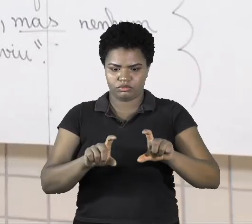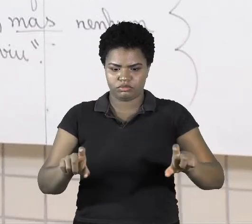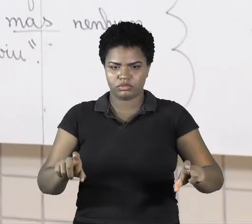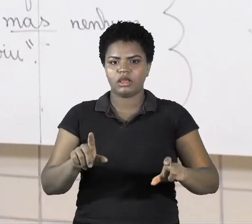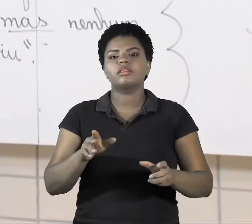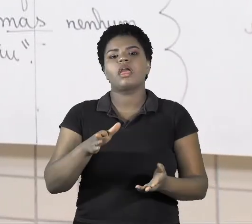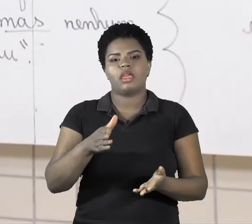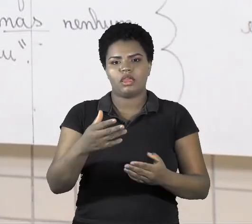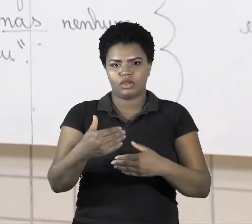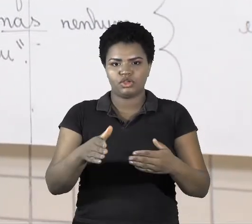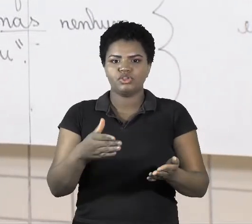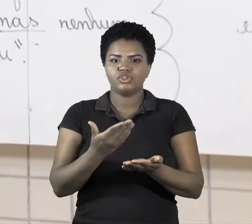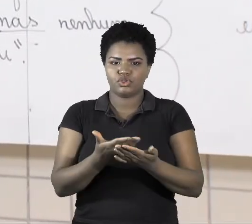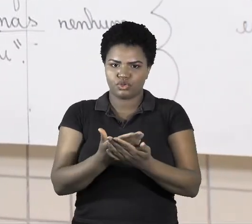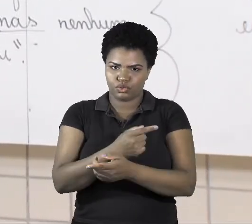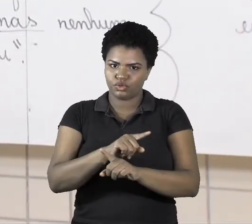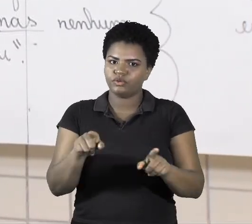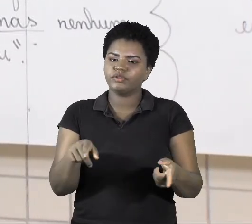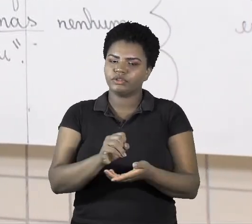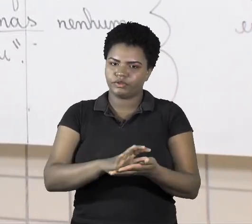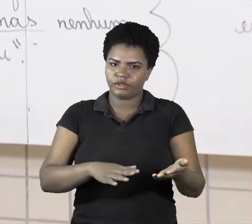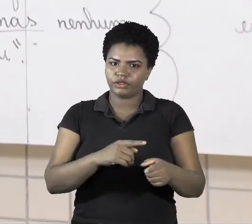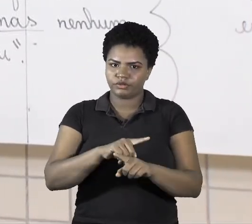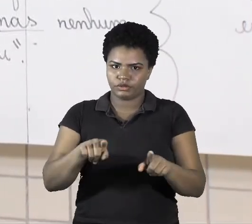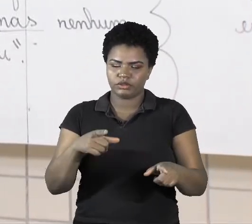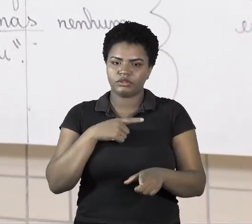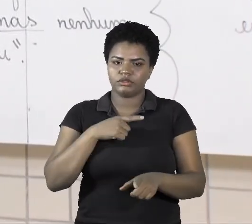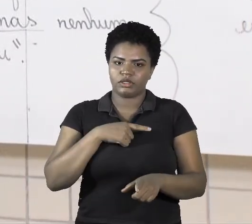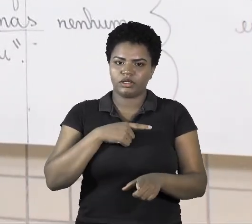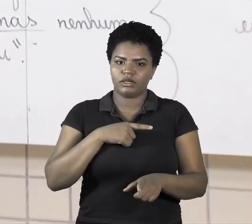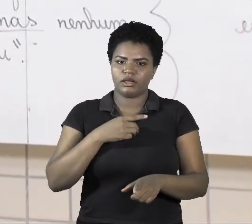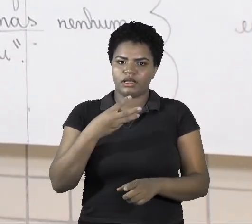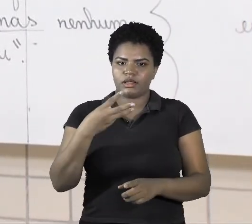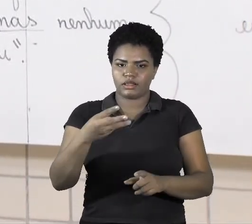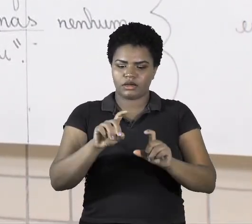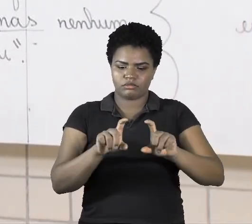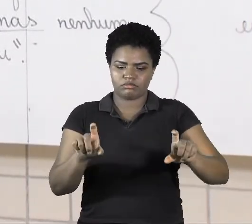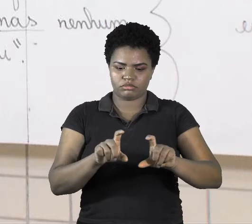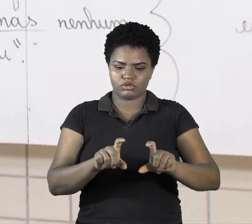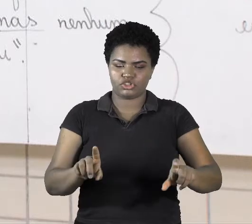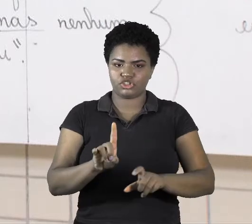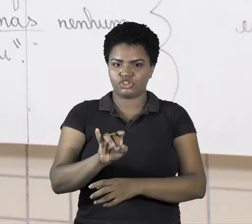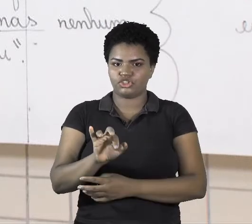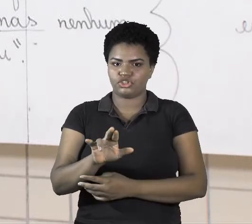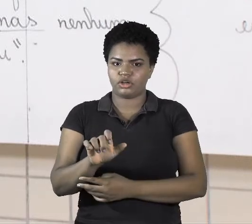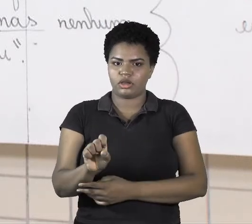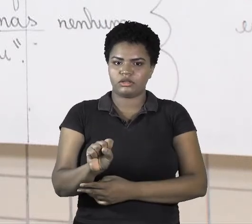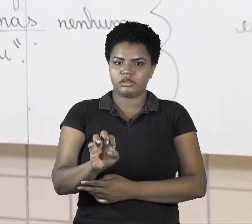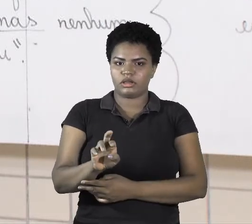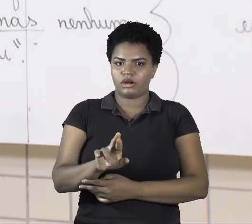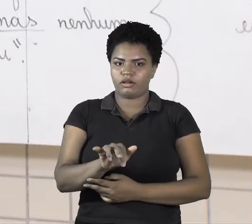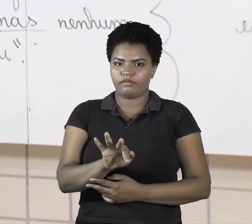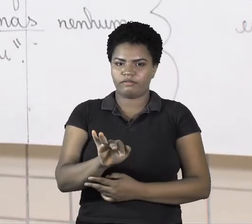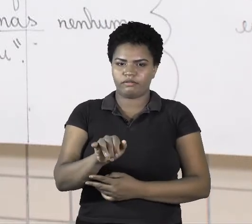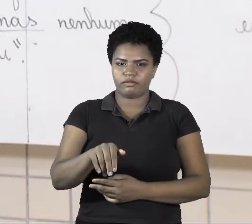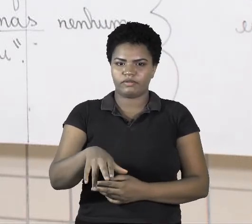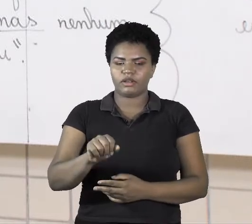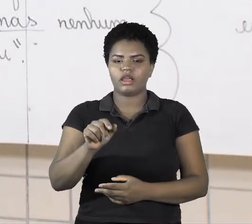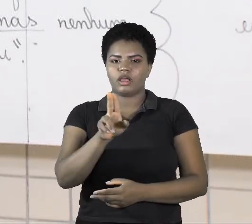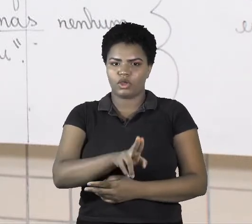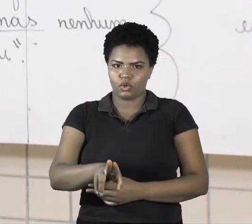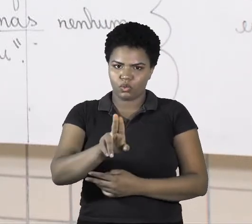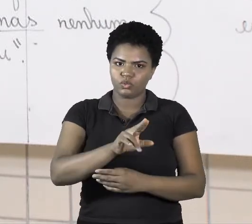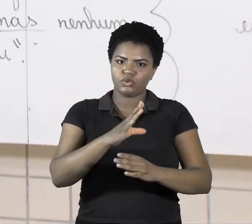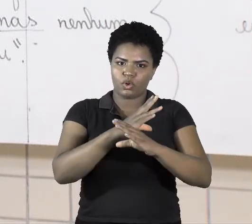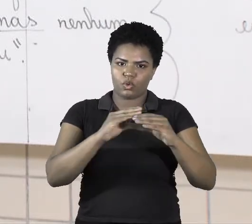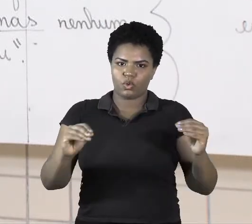estudo de vocês, 3 trechinhos lá do diário de Serafina, em que ela usa conjunções